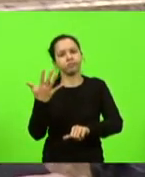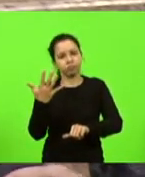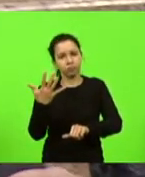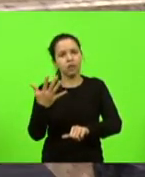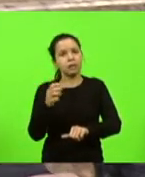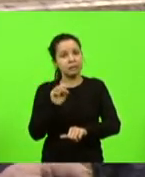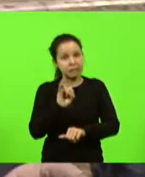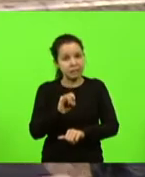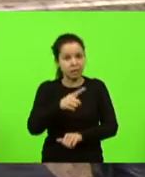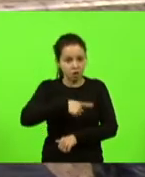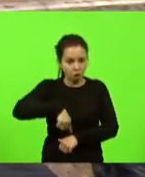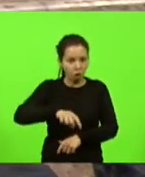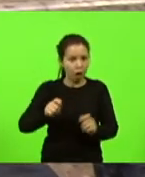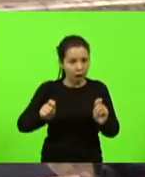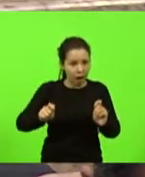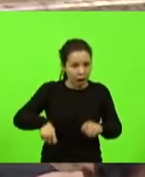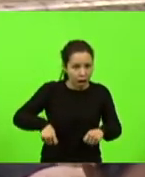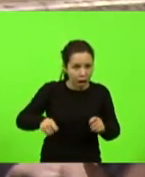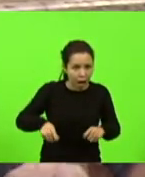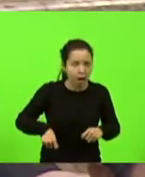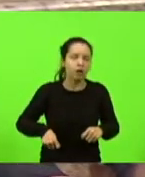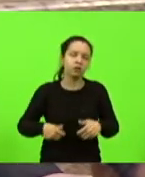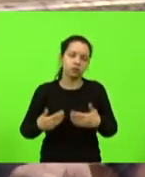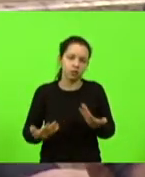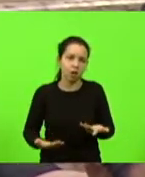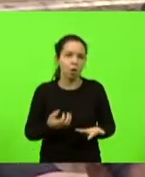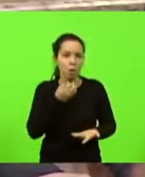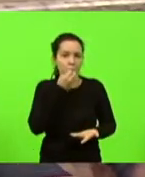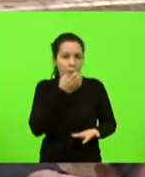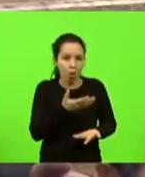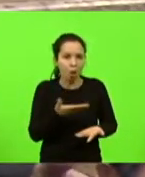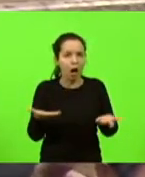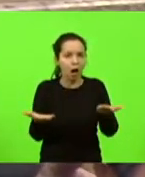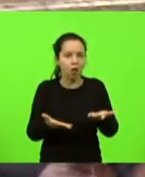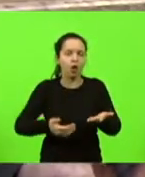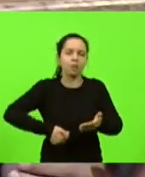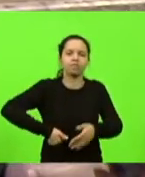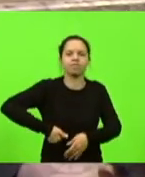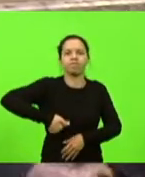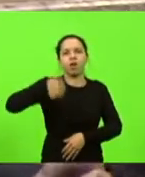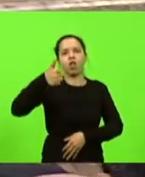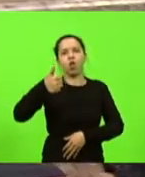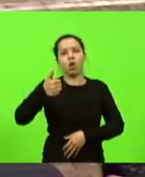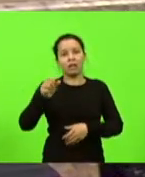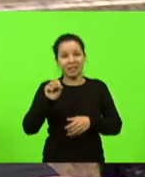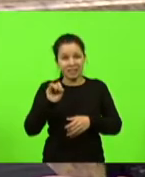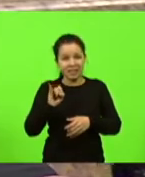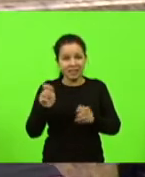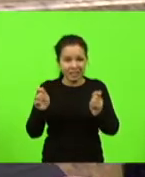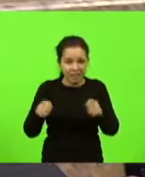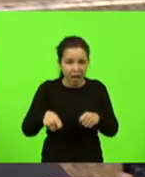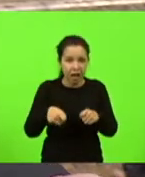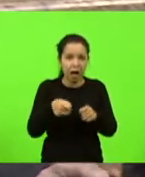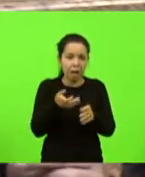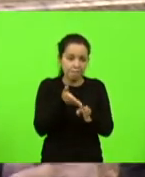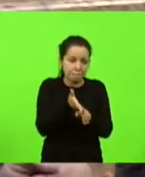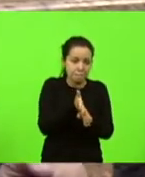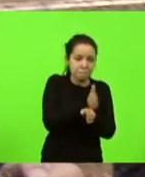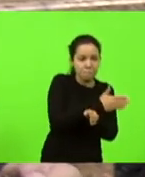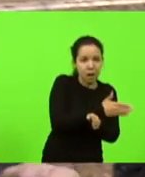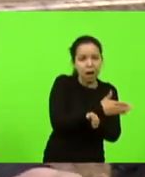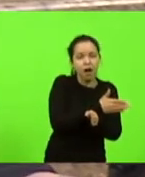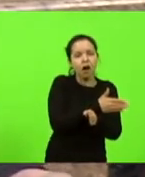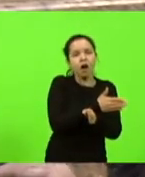eu disse, o que era bom ainda ficou melhor ainda, se existe a possibilidade de retroagir ainda a data, para que aquele que já estava